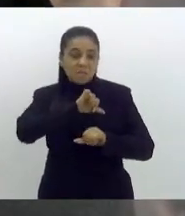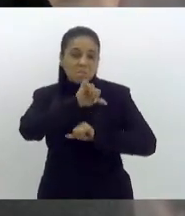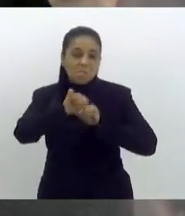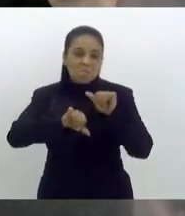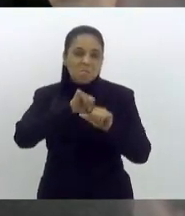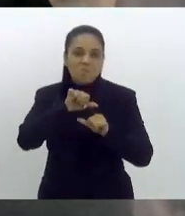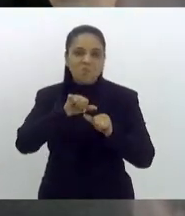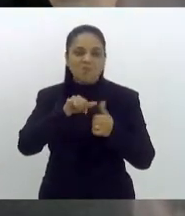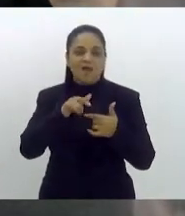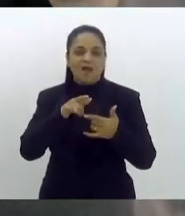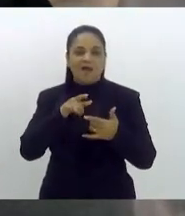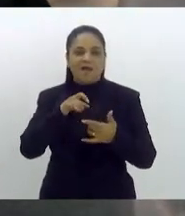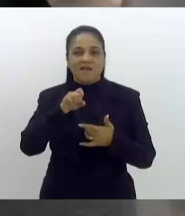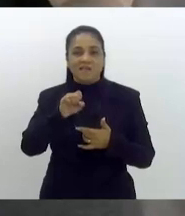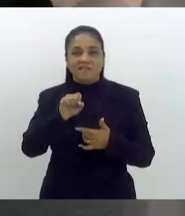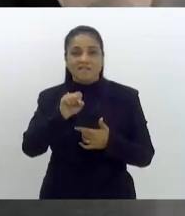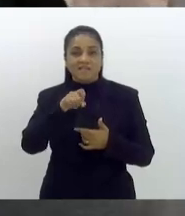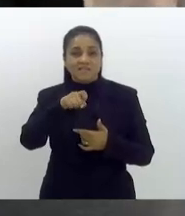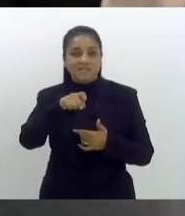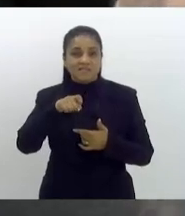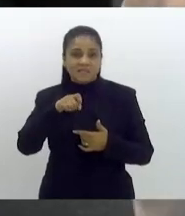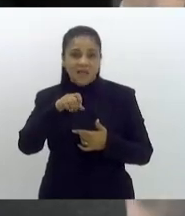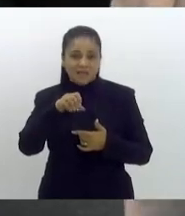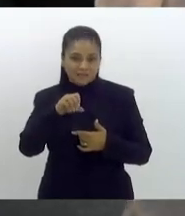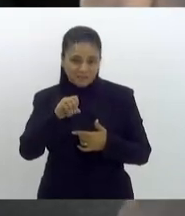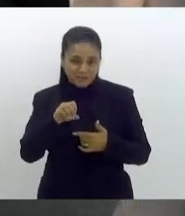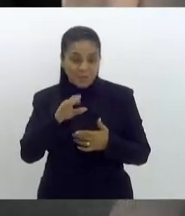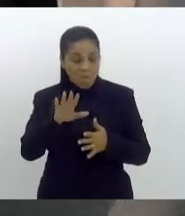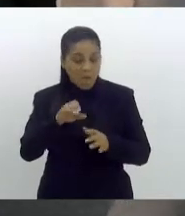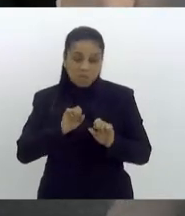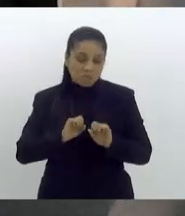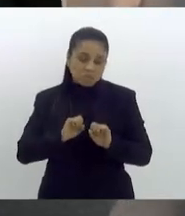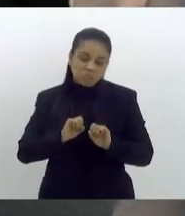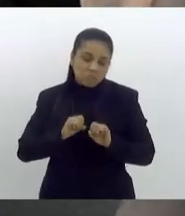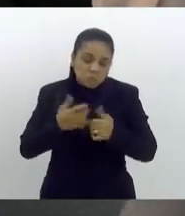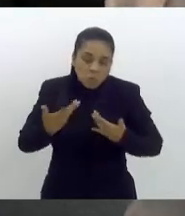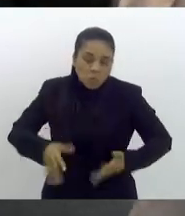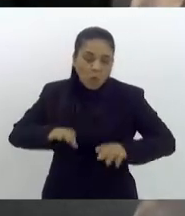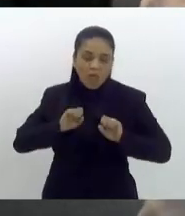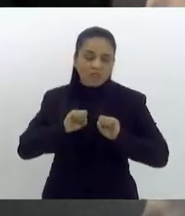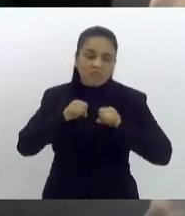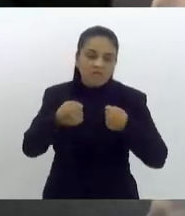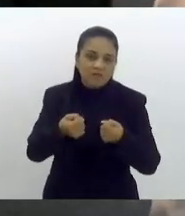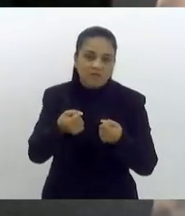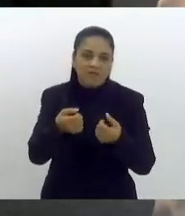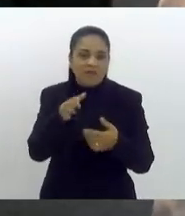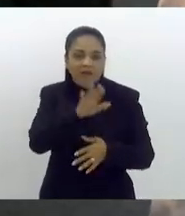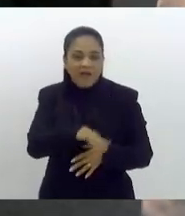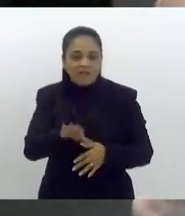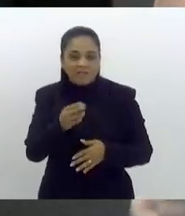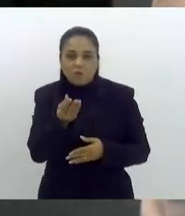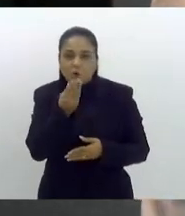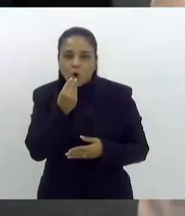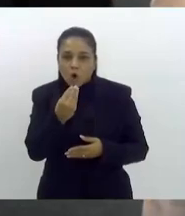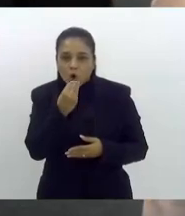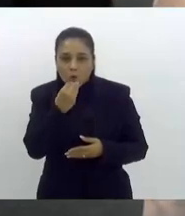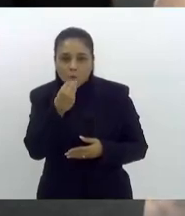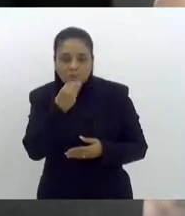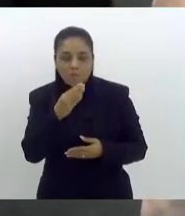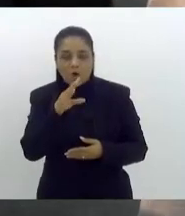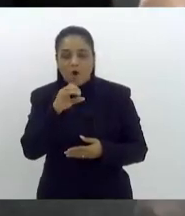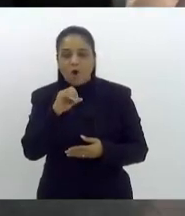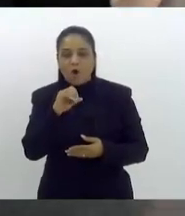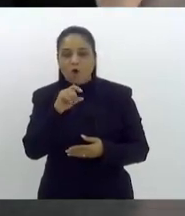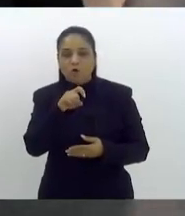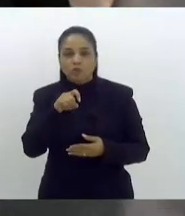mas no defende o cara comer uma coxinha o final dessa história é que vai ser mais fácil ele comprar maconha na escola